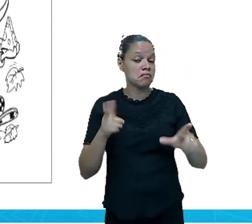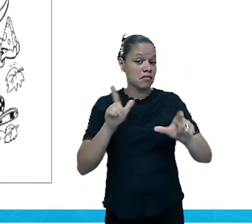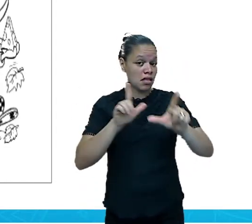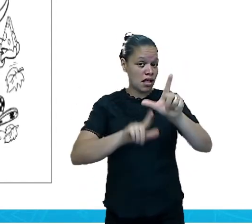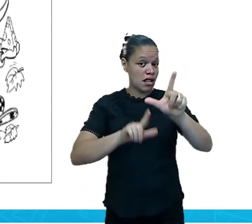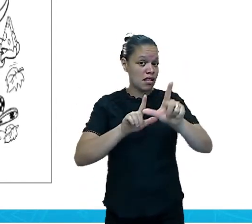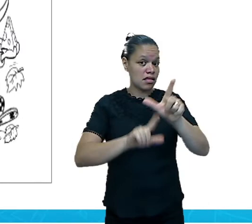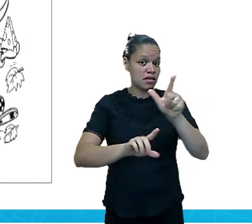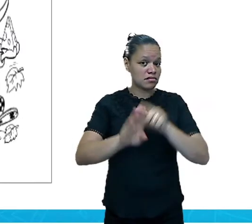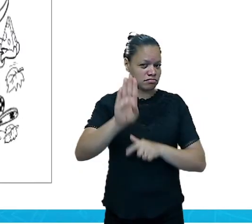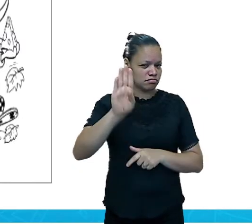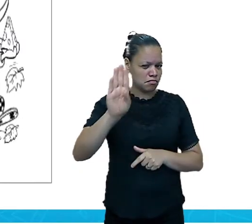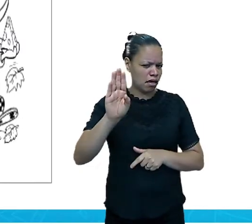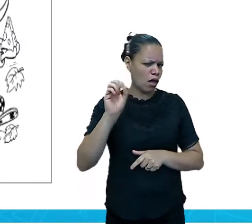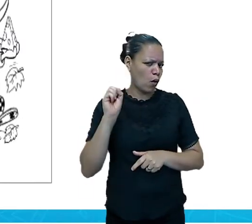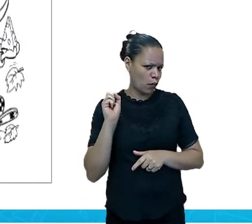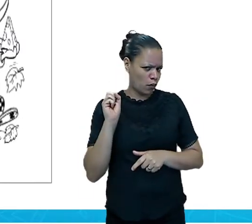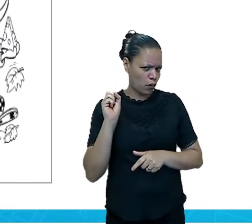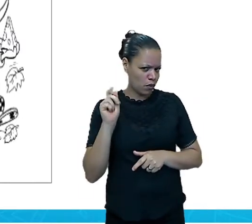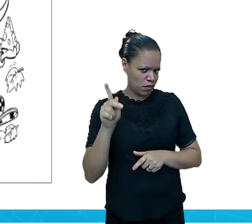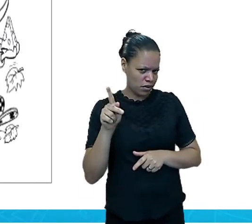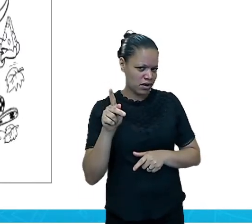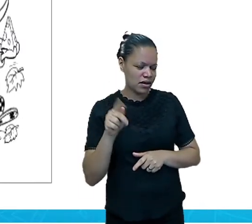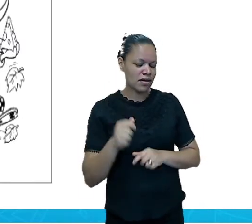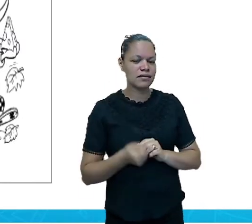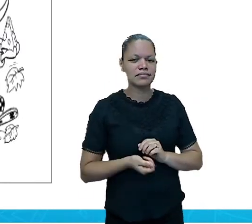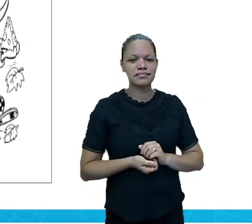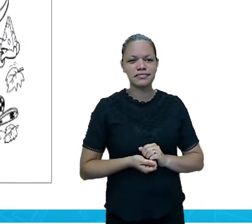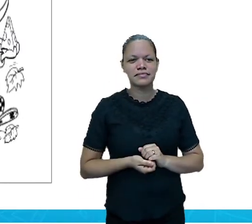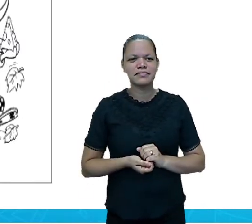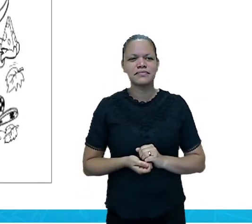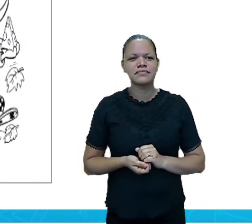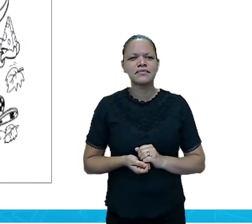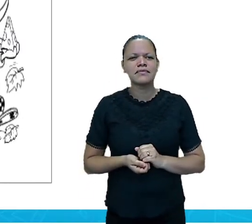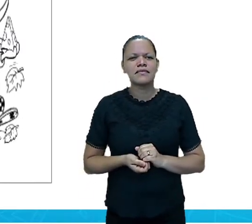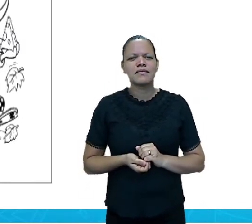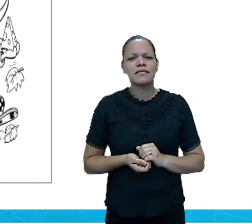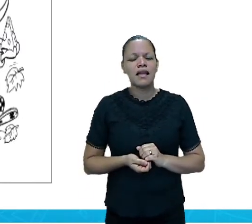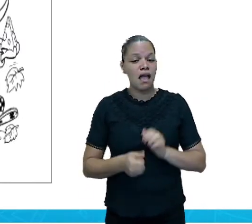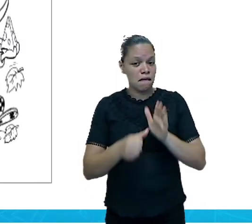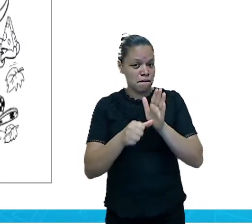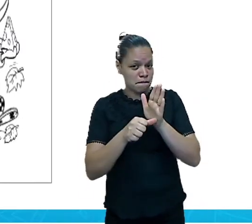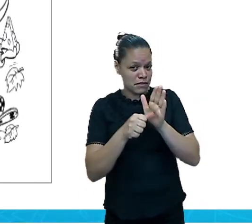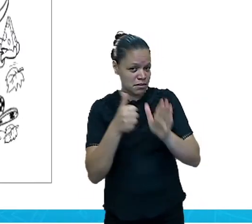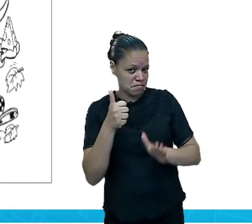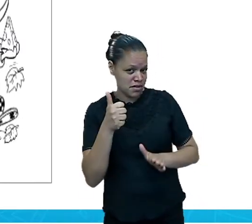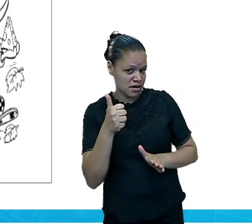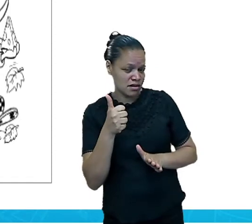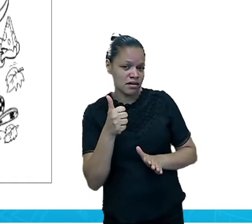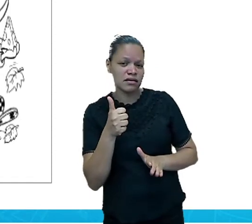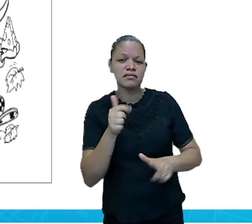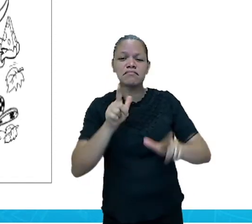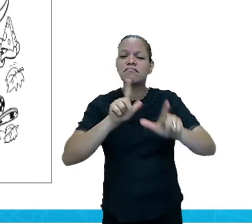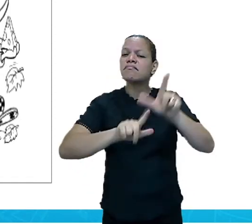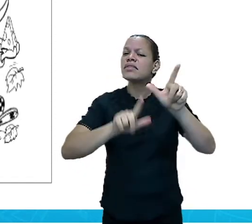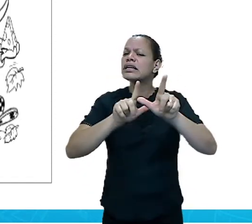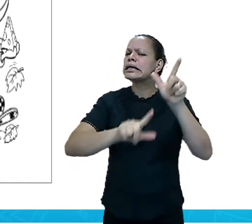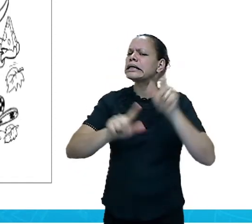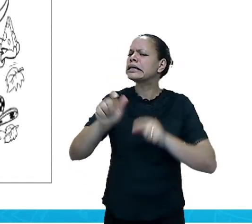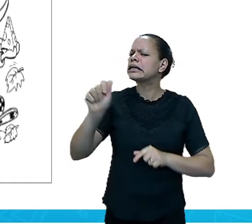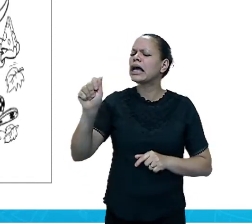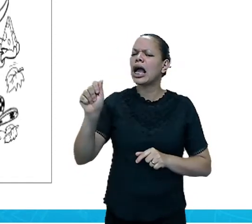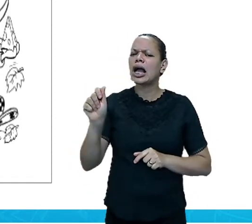de anjo, nem parecia que queria me enganar. Chegou para mim com uma mansidão que